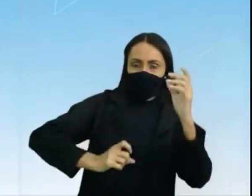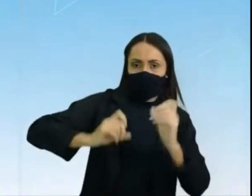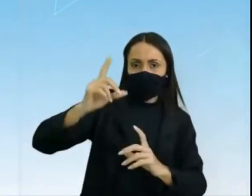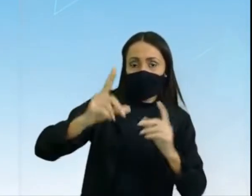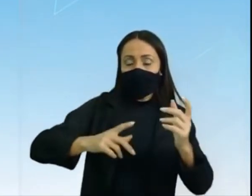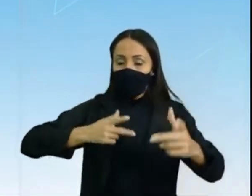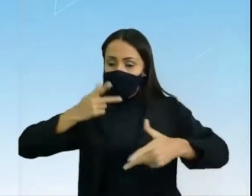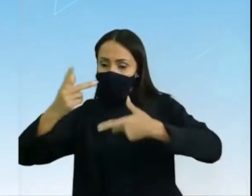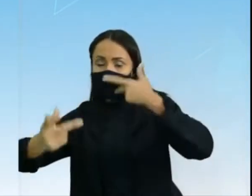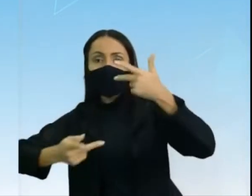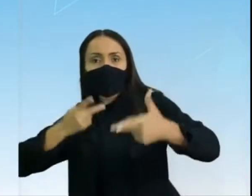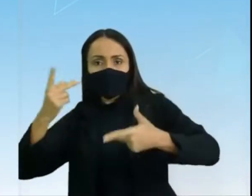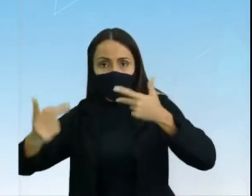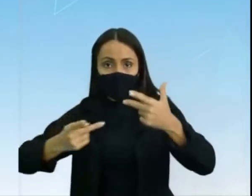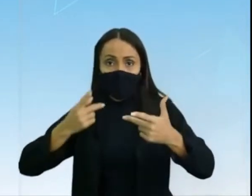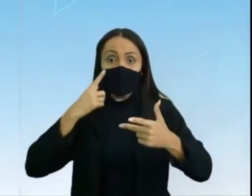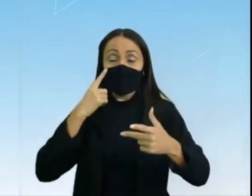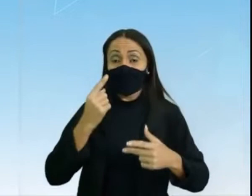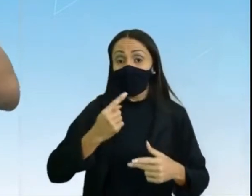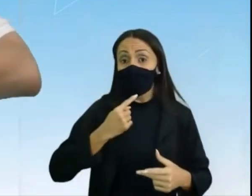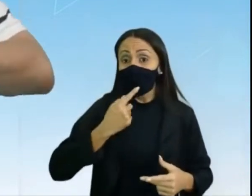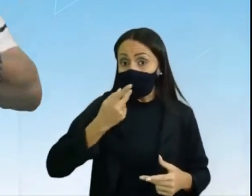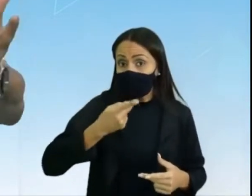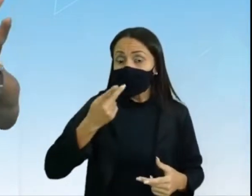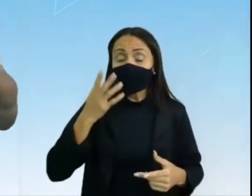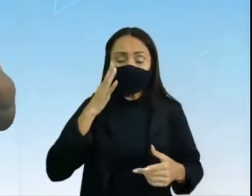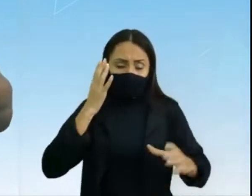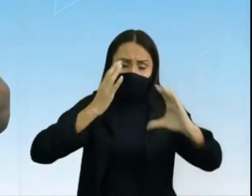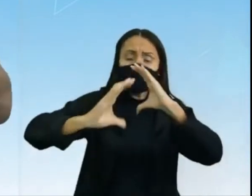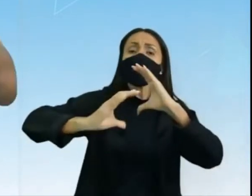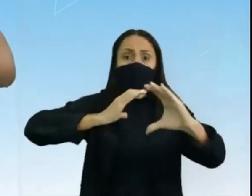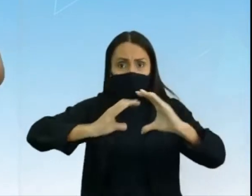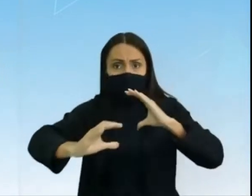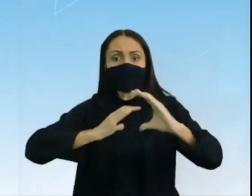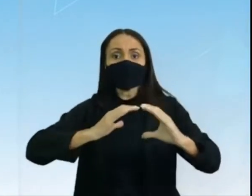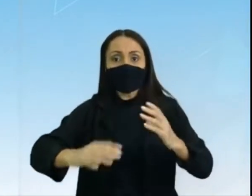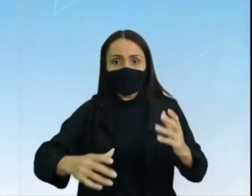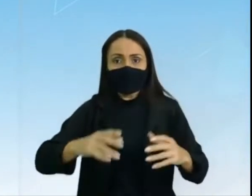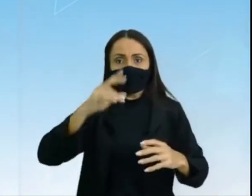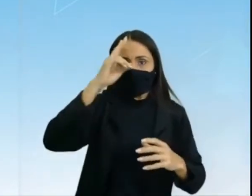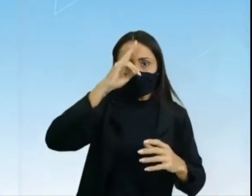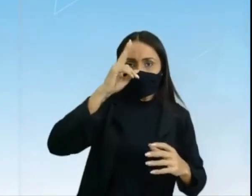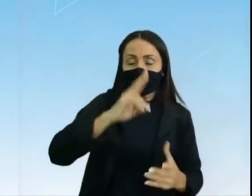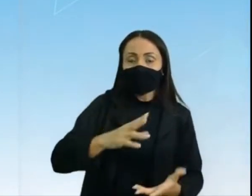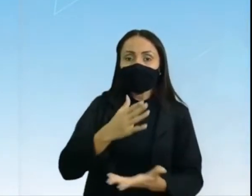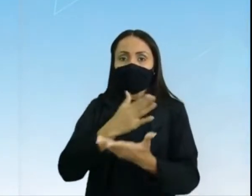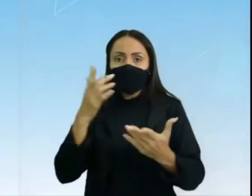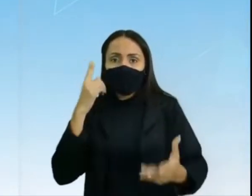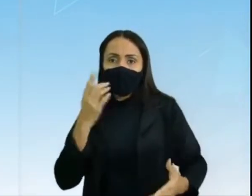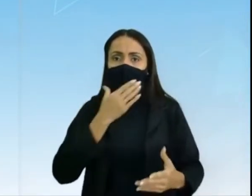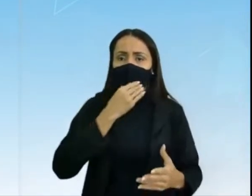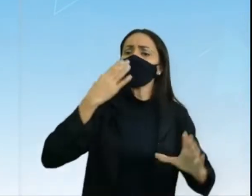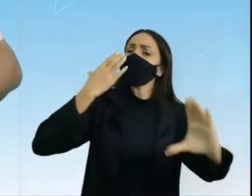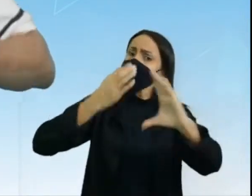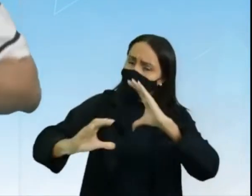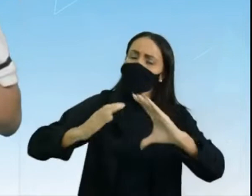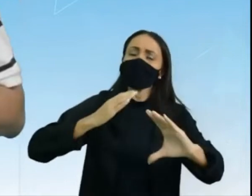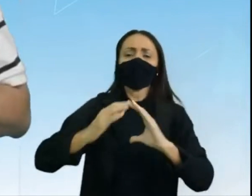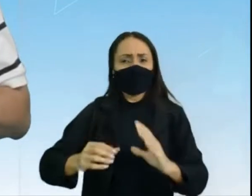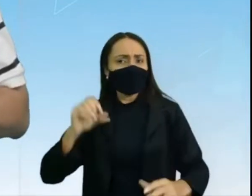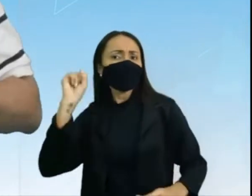a fala, o tom da fala. Então, nós nos comunicamos. Lembrar que o homem é o ser que se comunica,